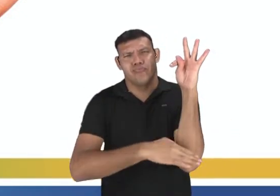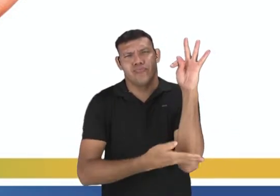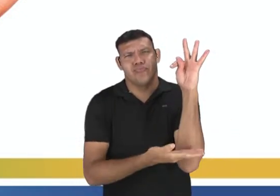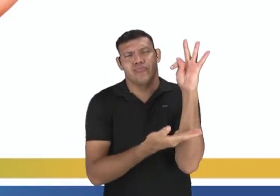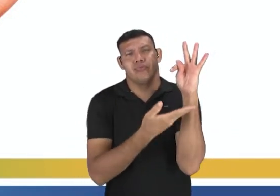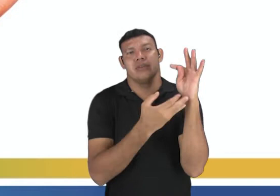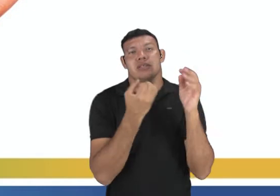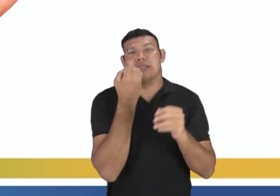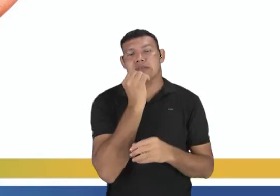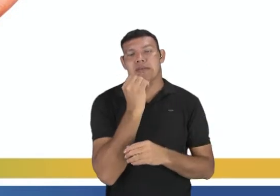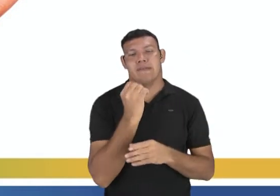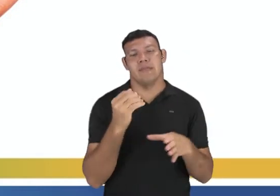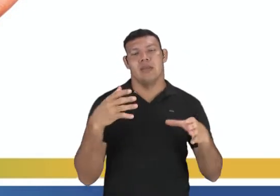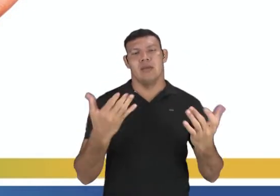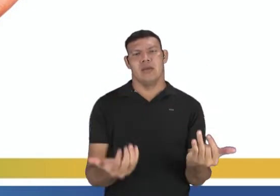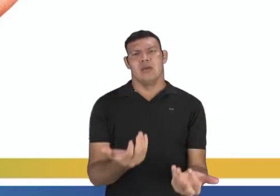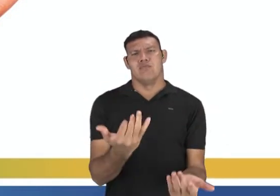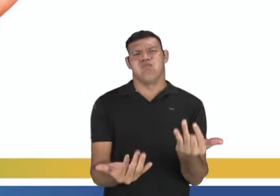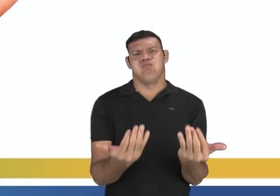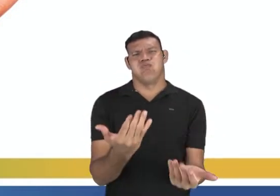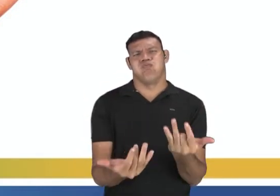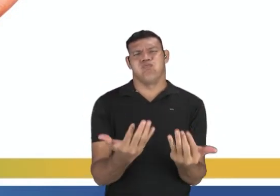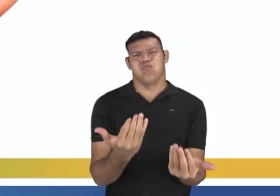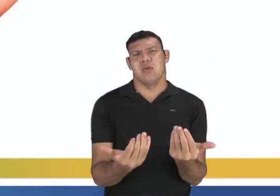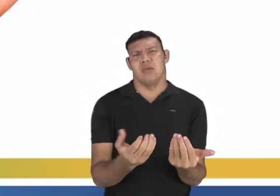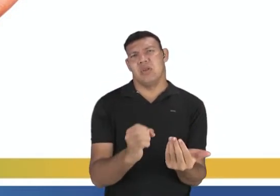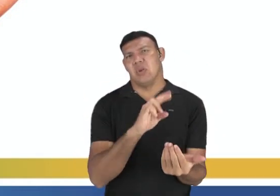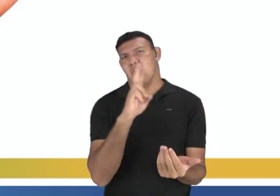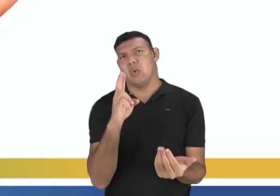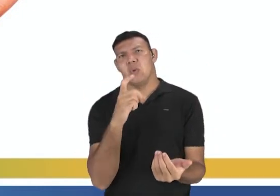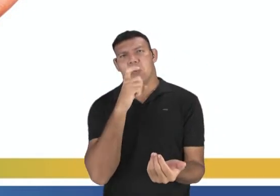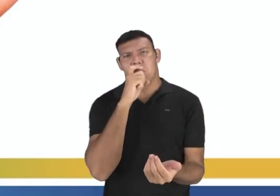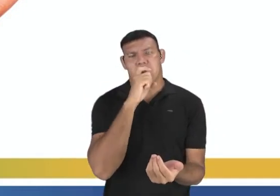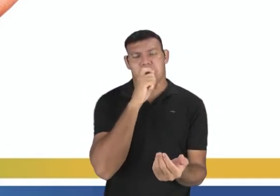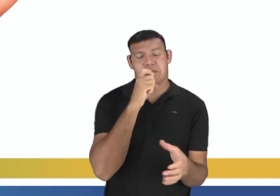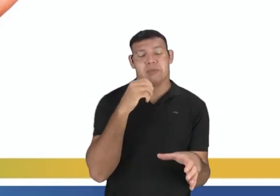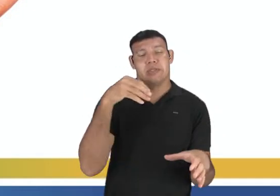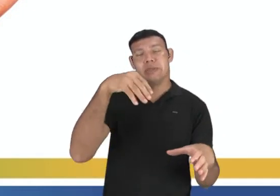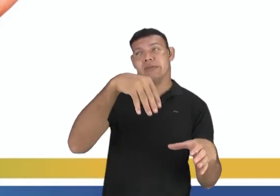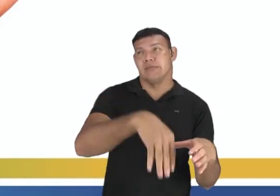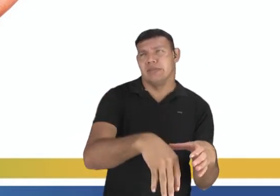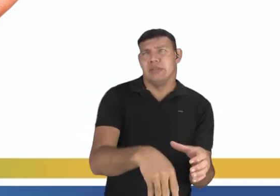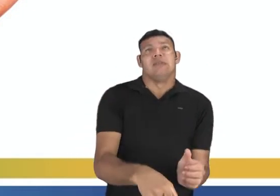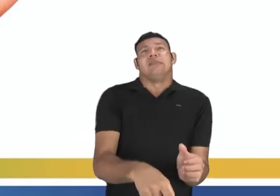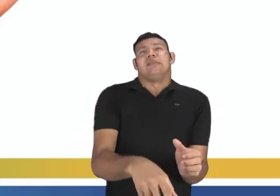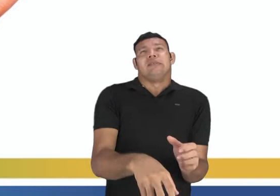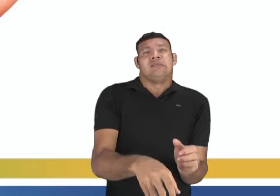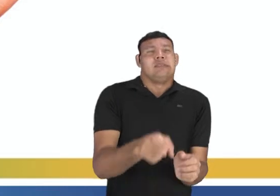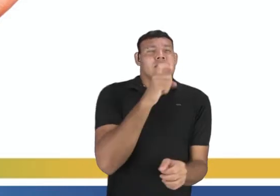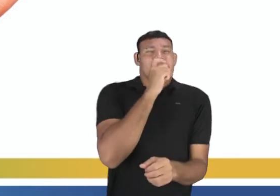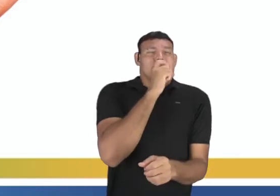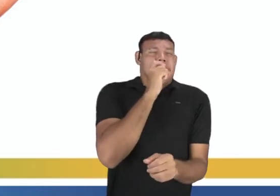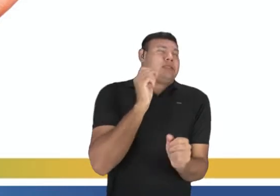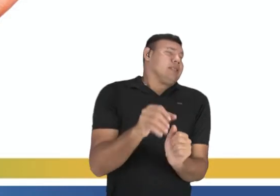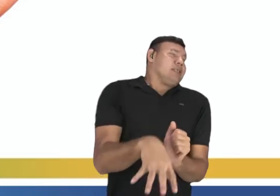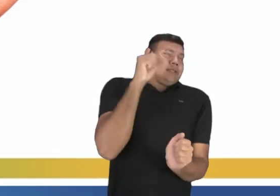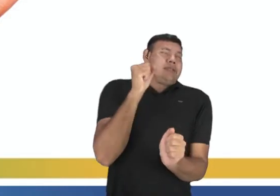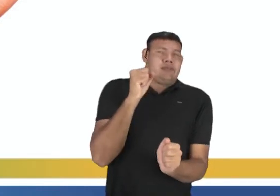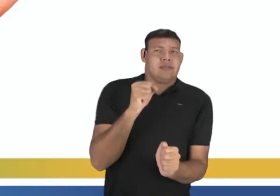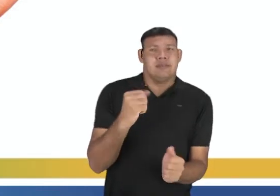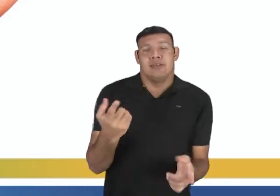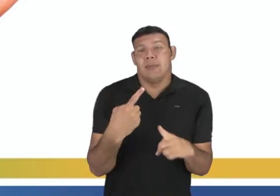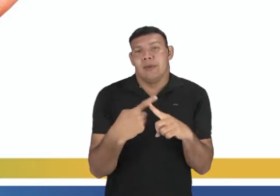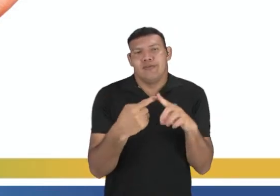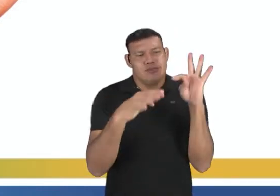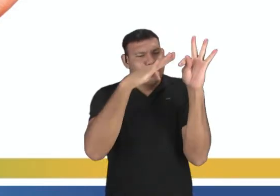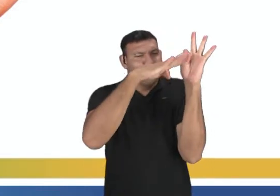minha mão dentro de uma água muito gelada, a minha pele vai perceber que aquela água está abaixo da